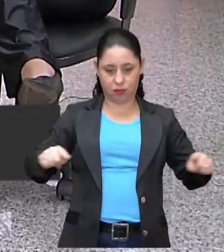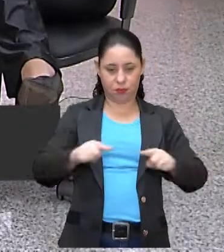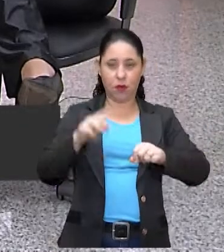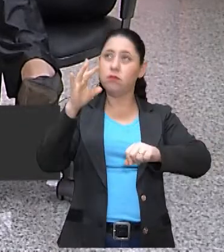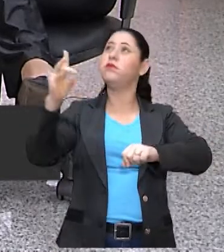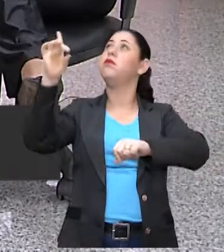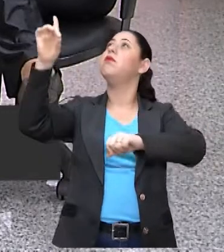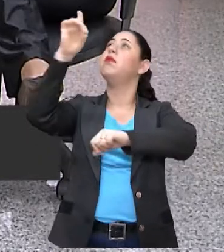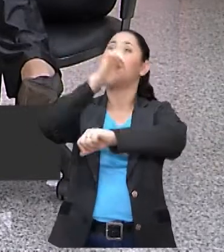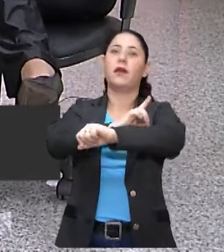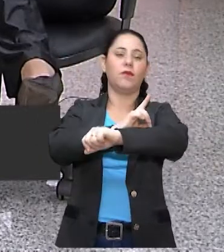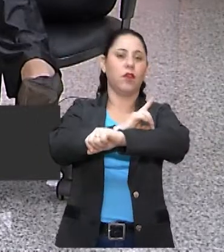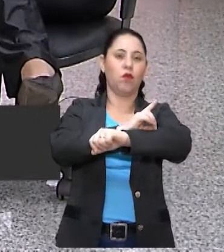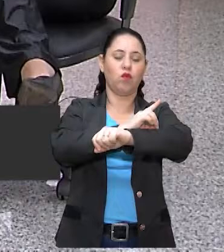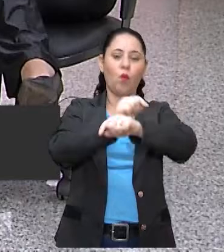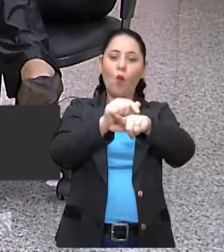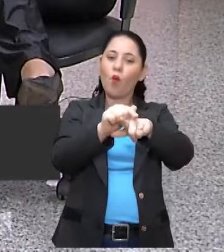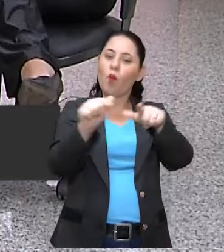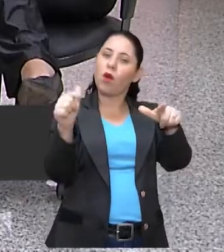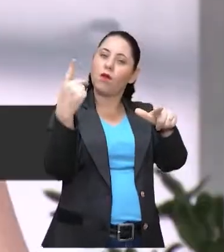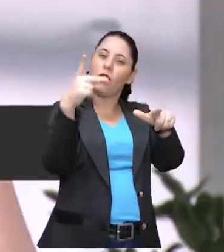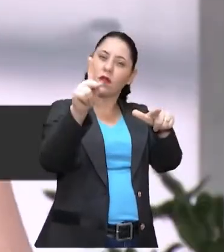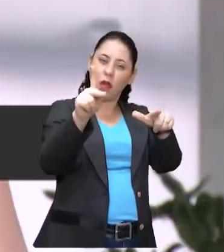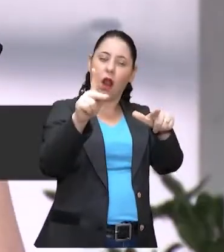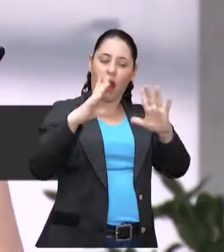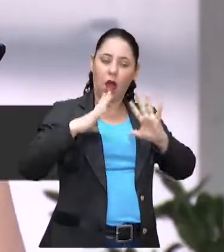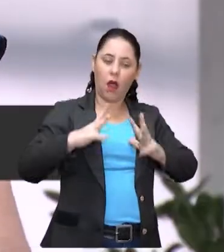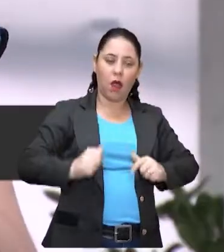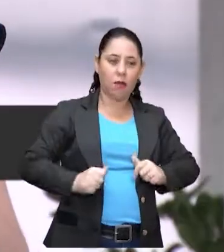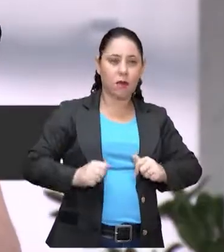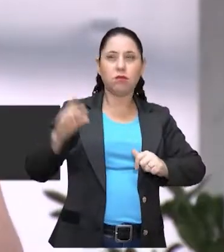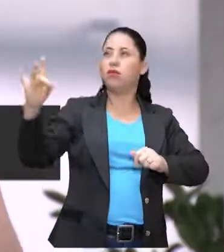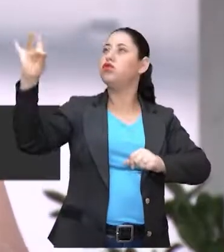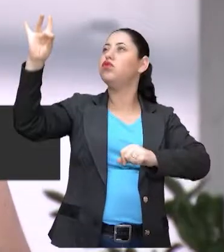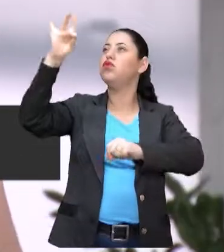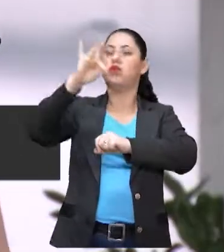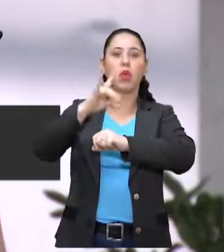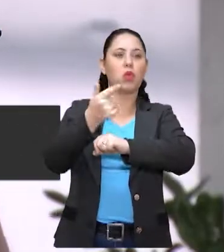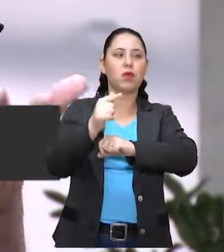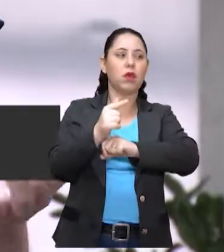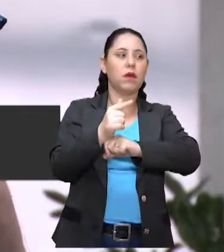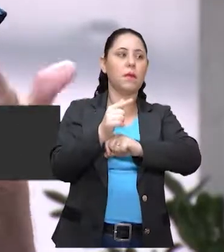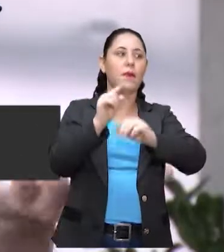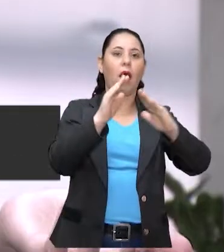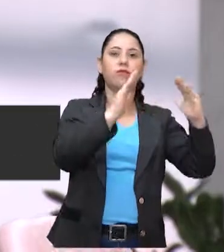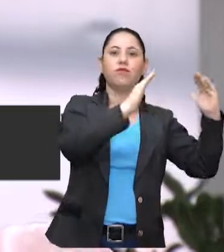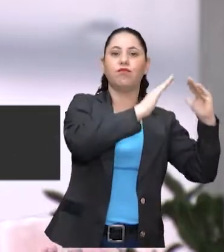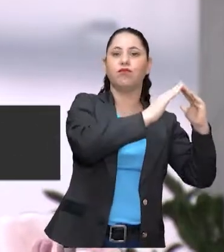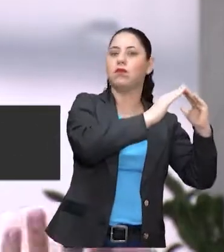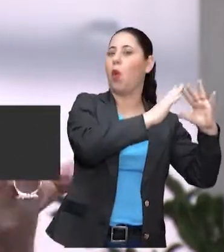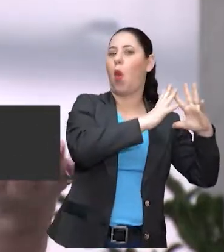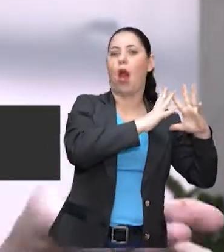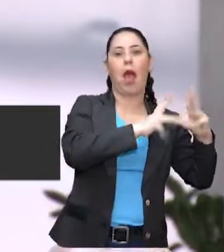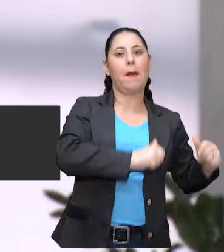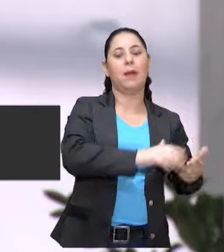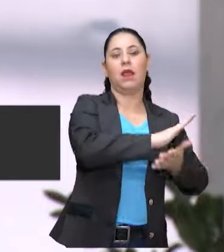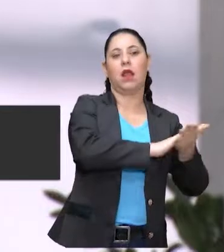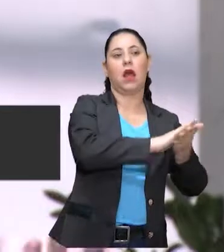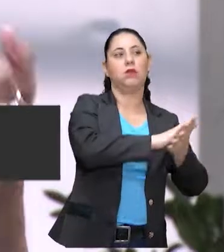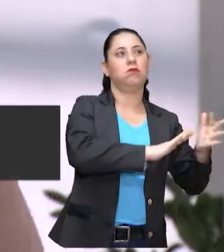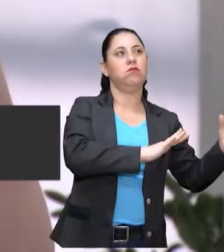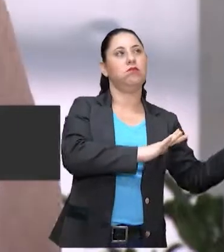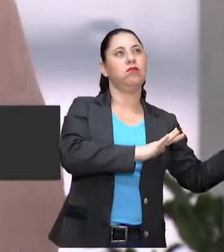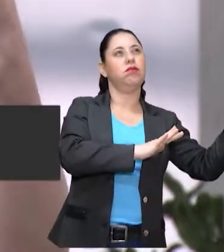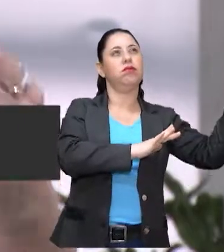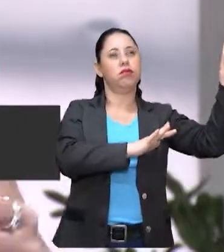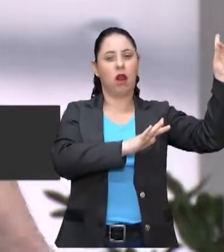se você cuida do seu quintal, mas o seu vizinho não cuida, o mosquito não vai ficar rondando só lá, o mosquito vai voar. E ele pode chegar na sua